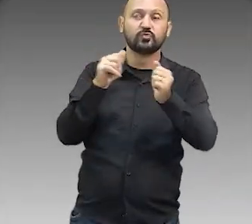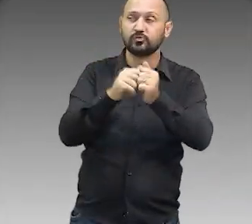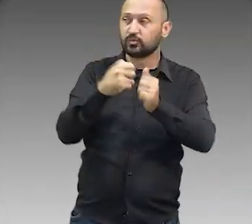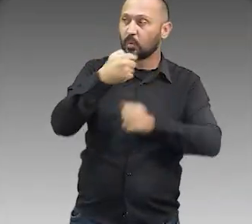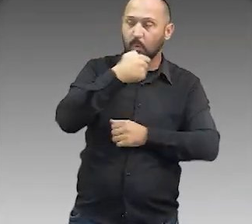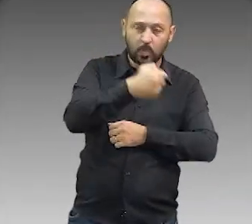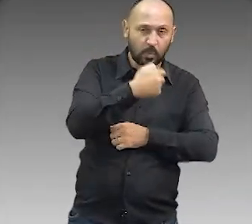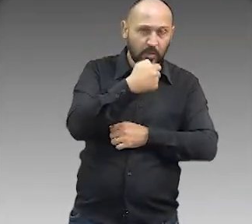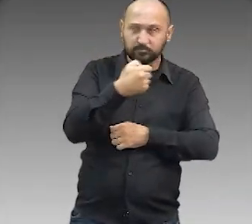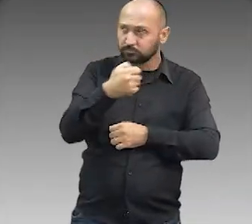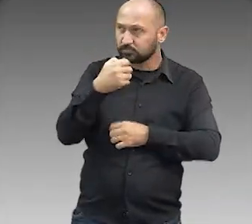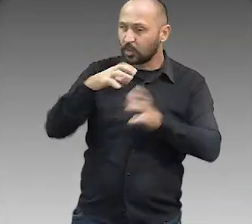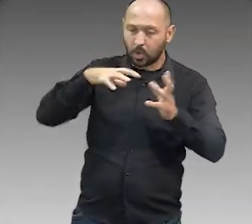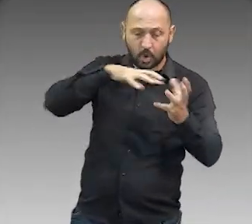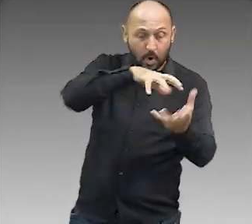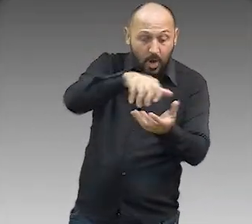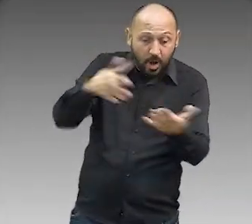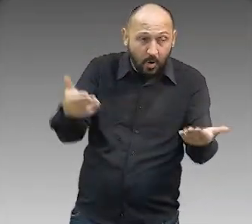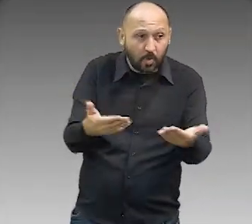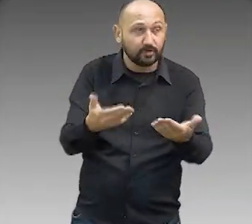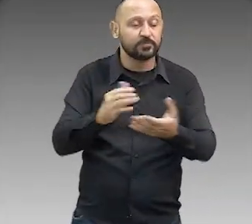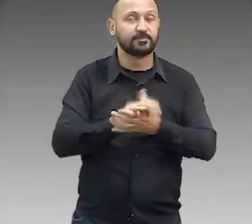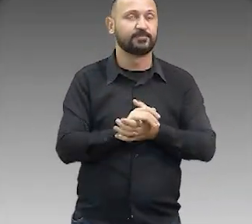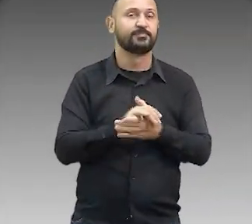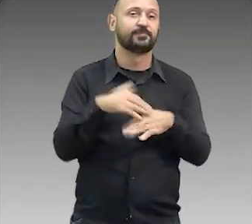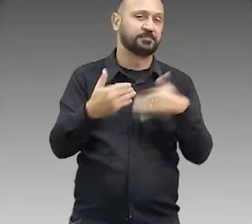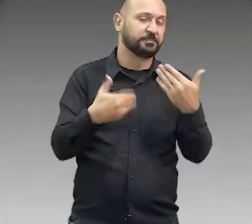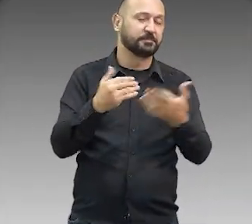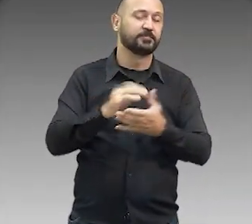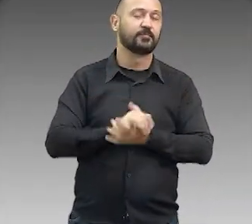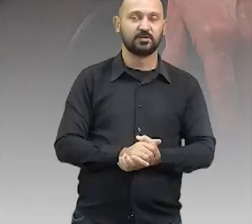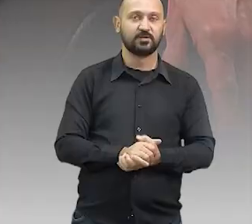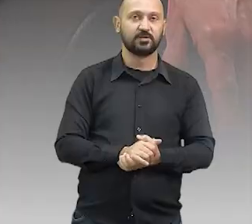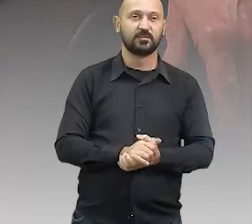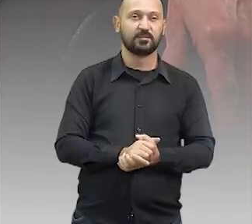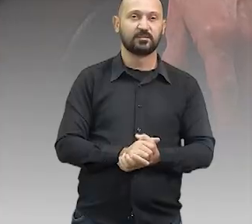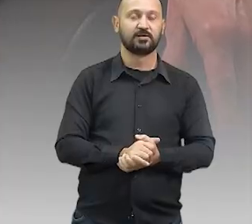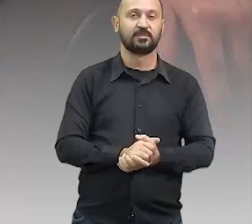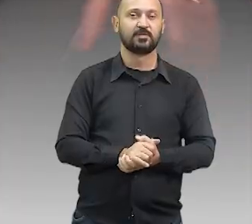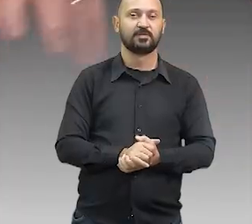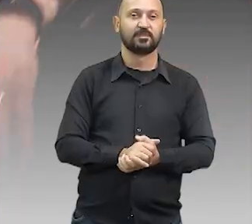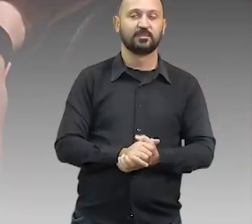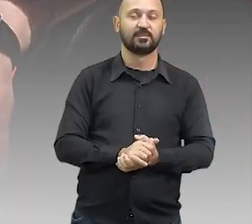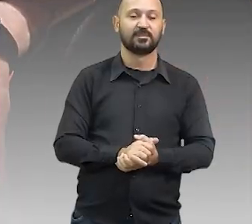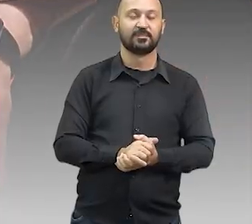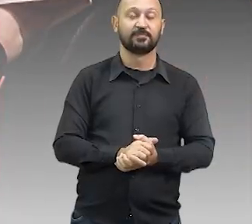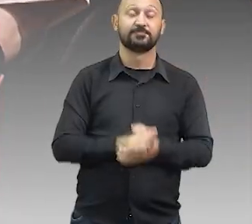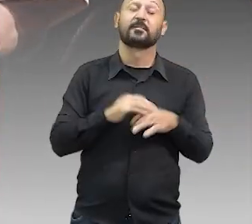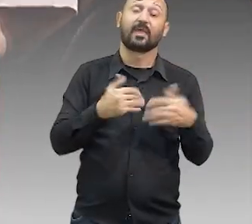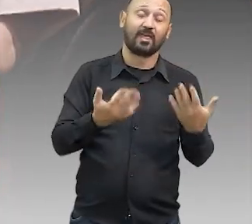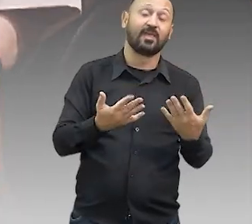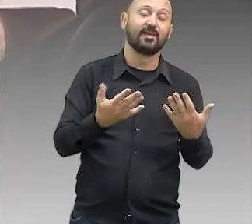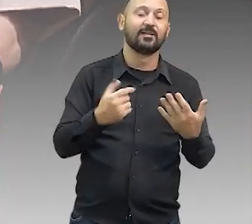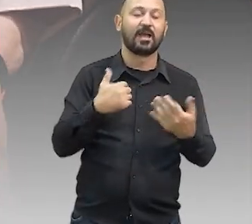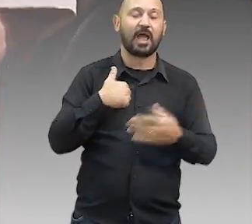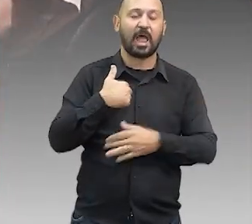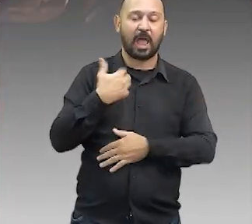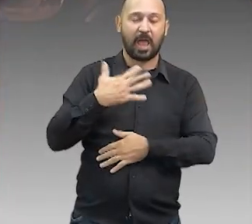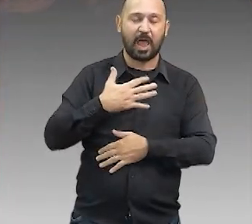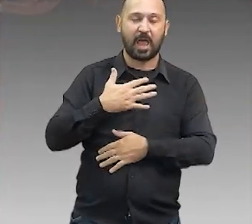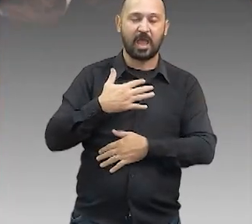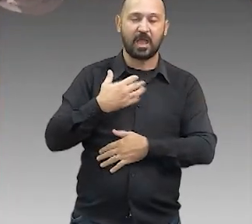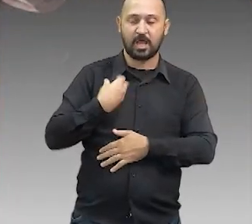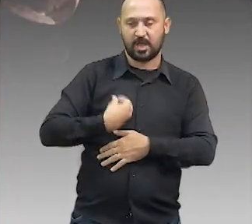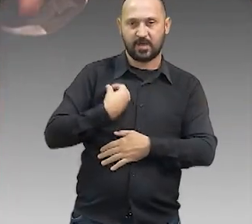o jornalista e o mundo atual do jeito que ele se desenvolveu. A minha vida,